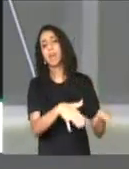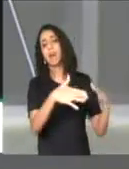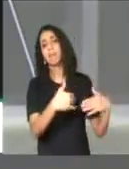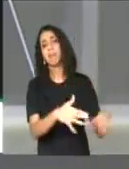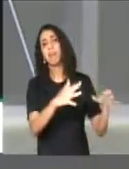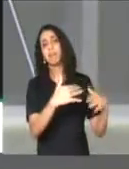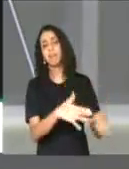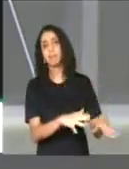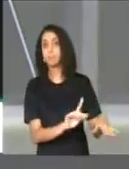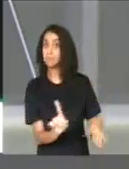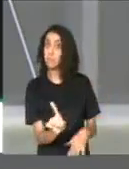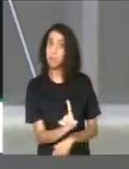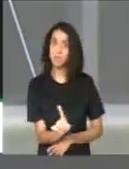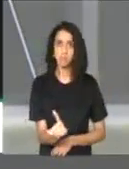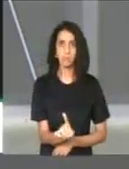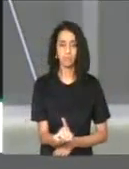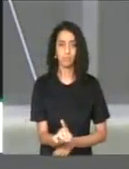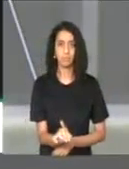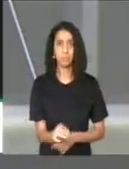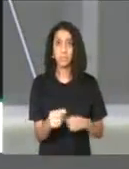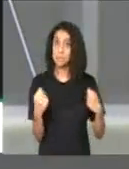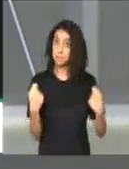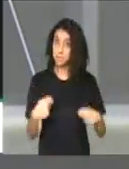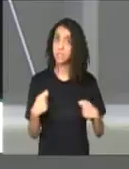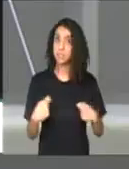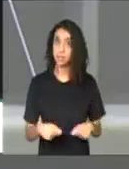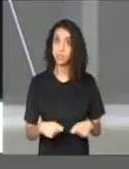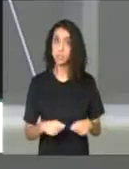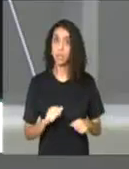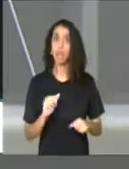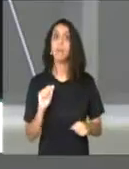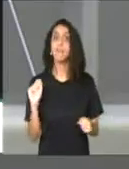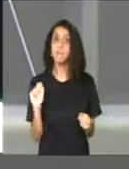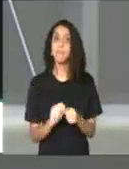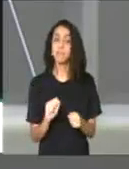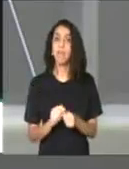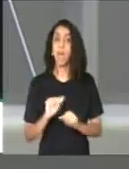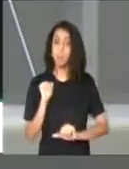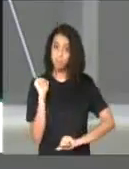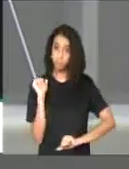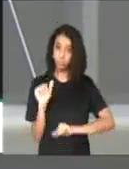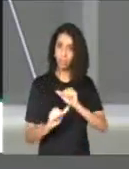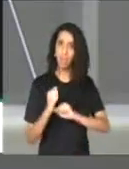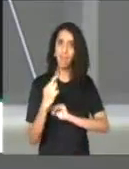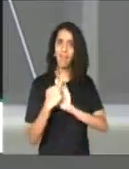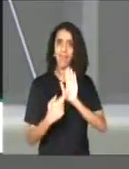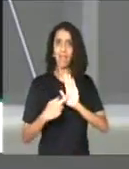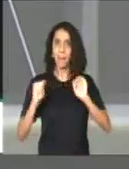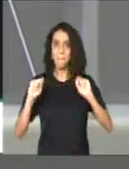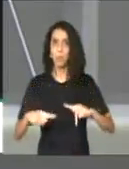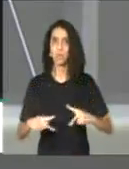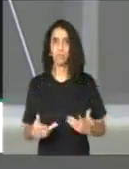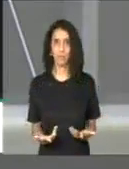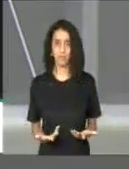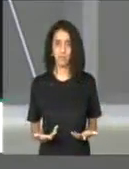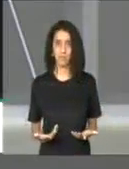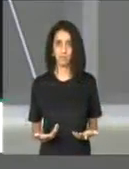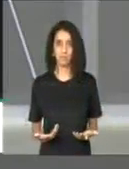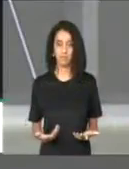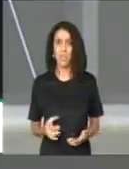ver como ficarão. Precisamos fazer a reforma da Previdência. E não por causa